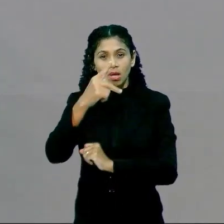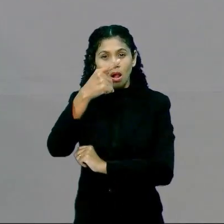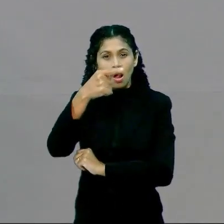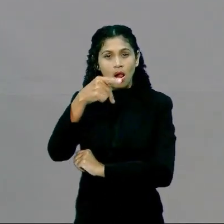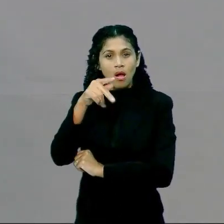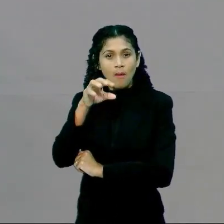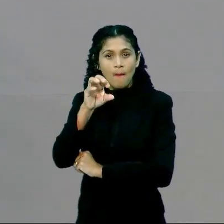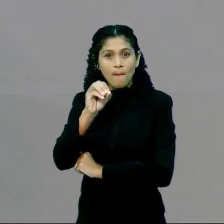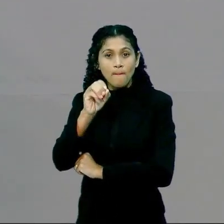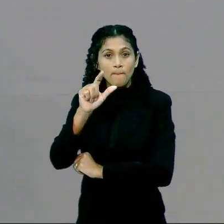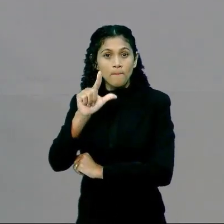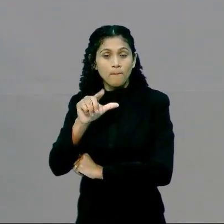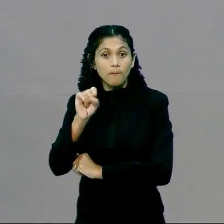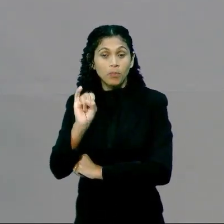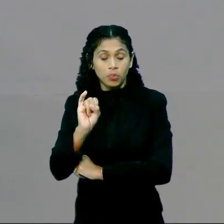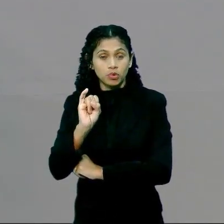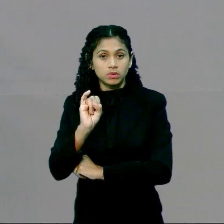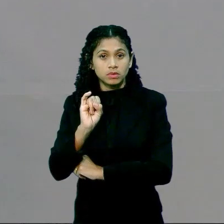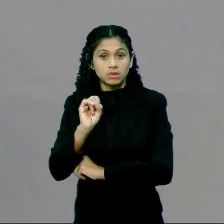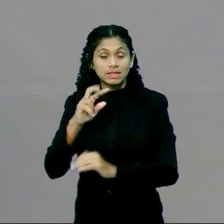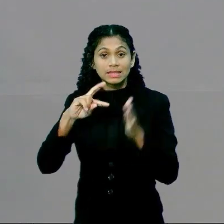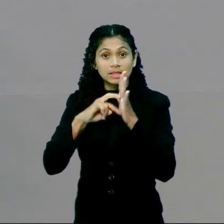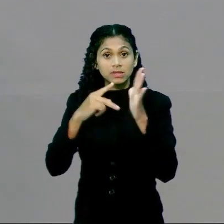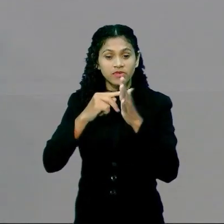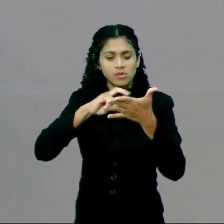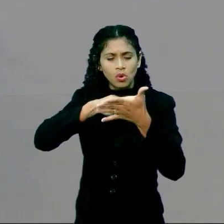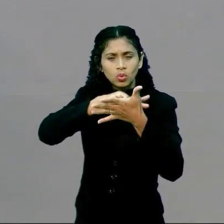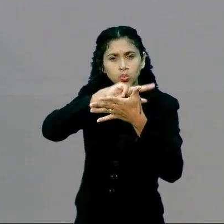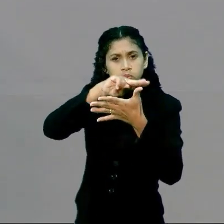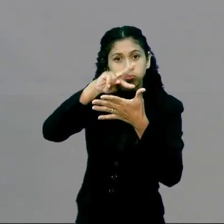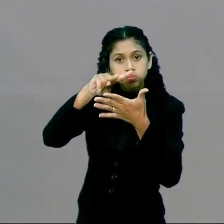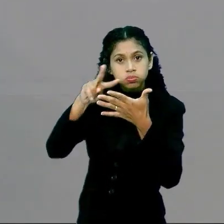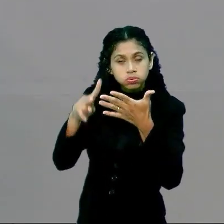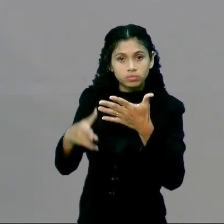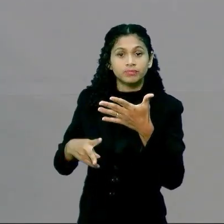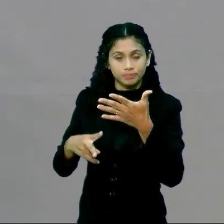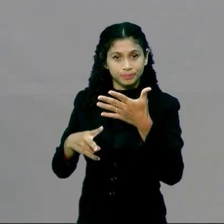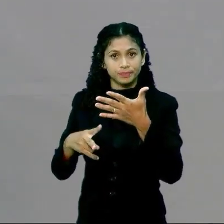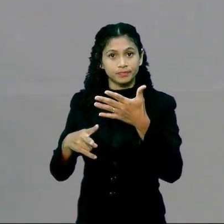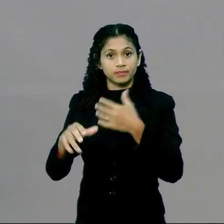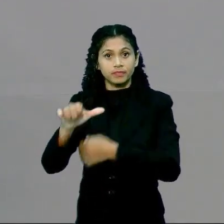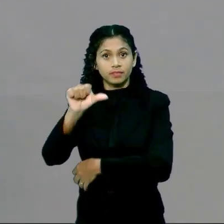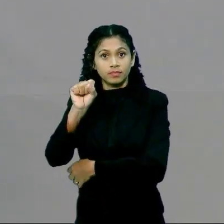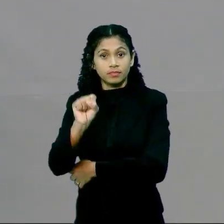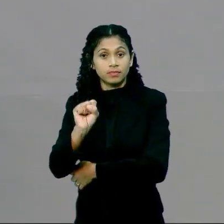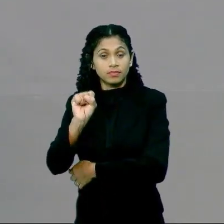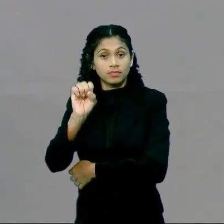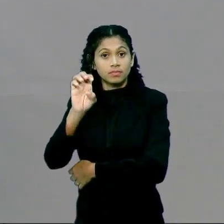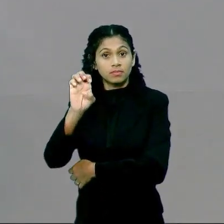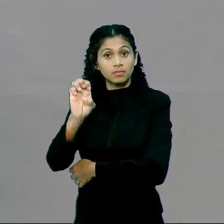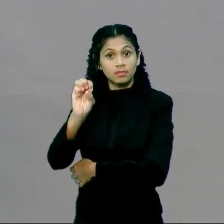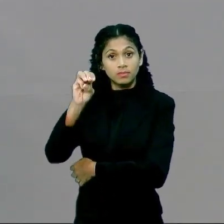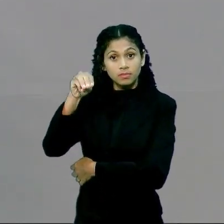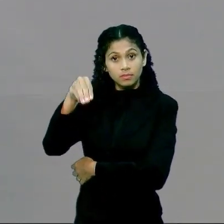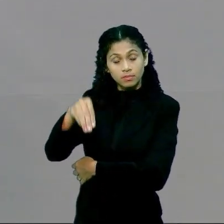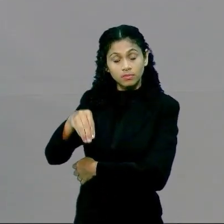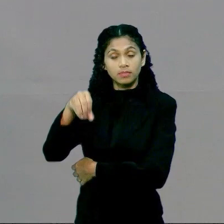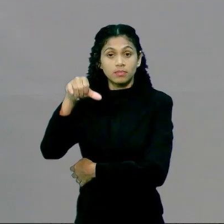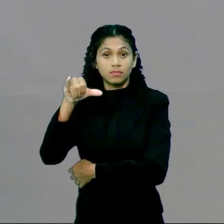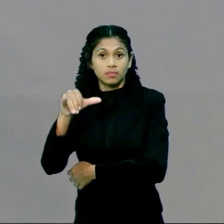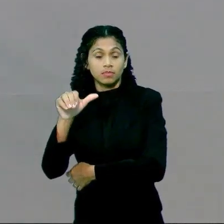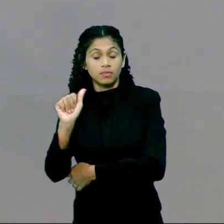tá? Vem de múltiplos. Semia, etimologicamente, vem de significado, né, vem de